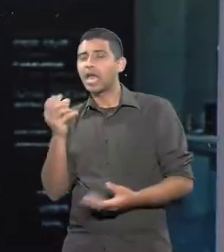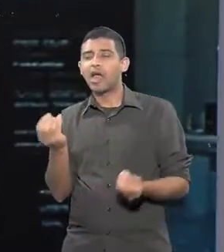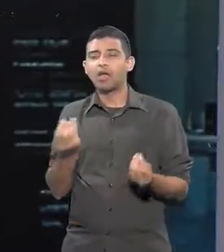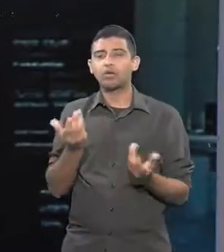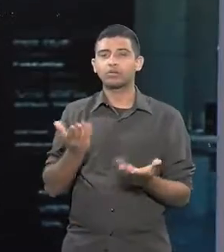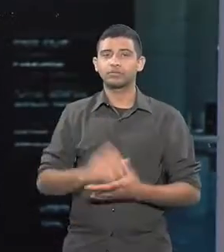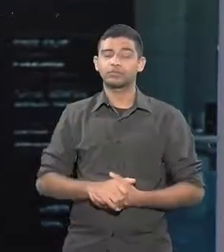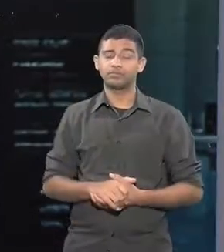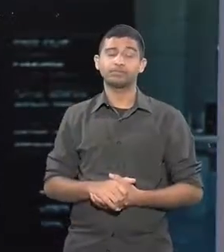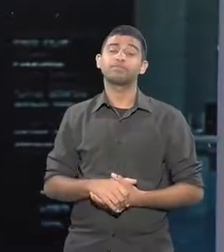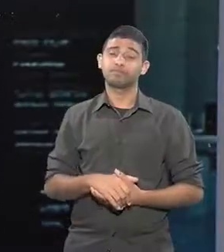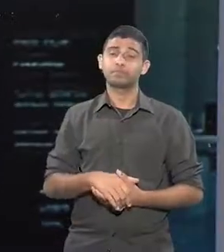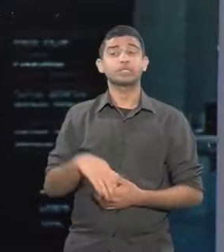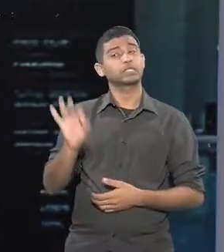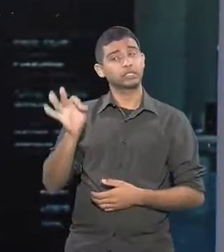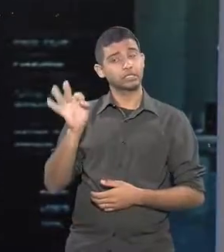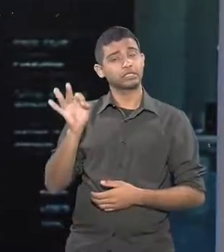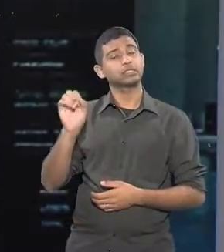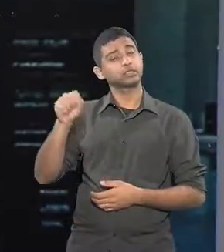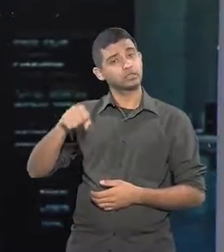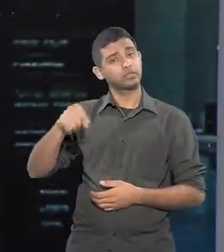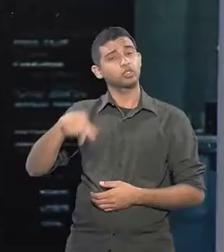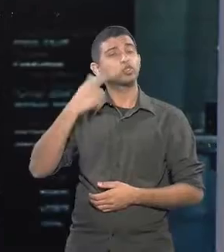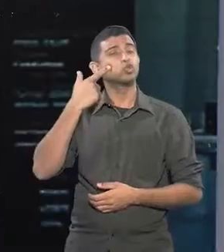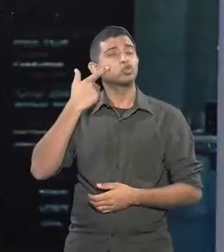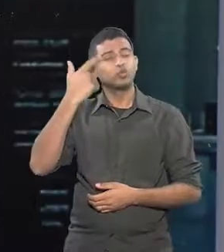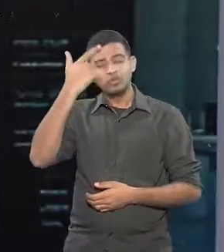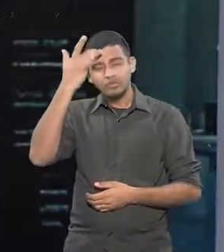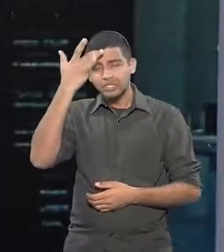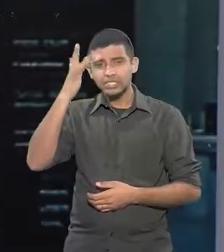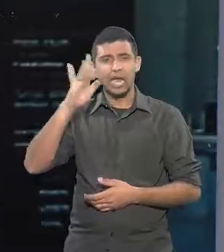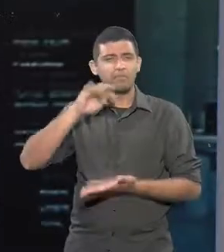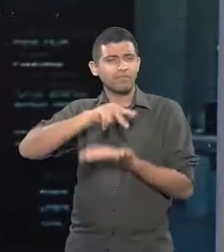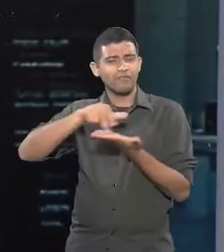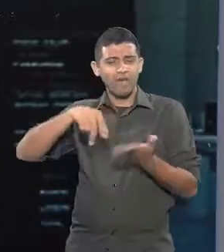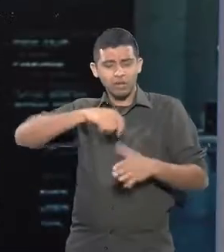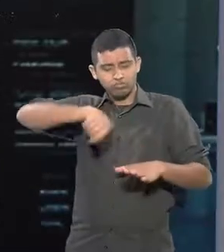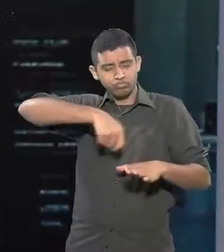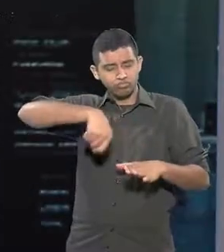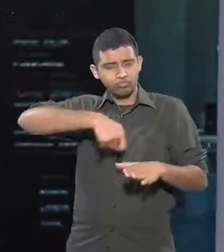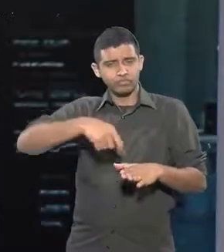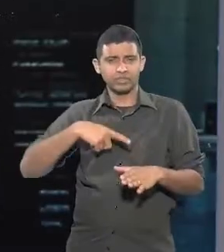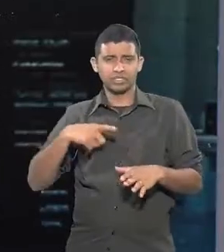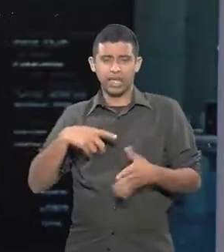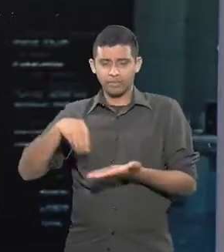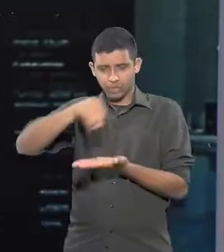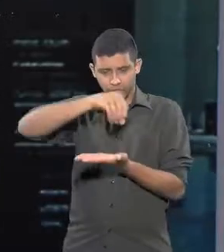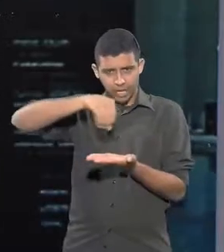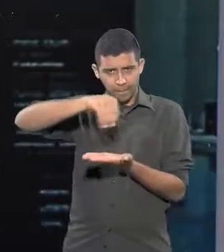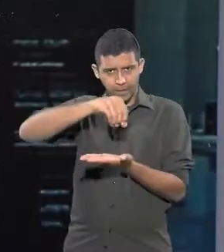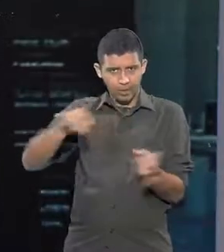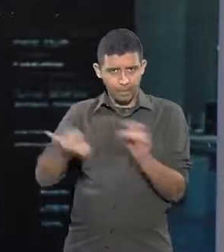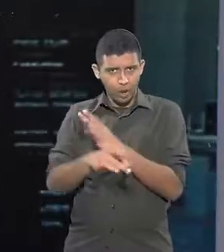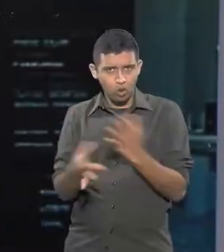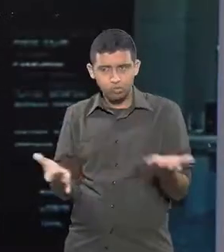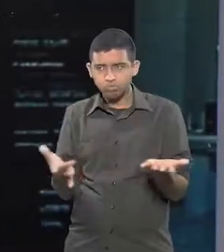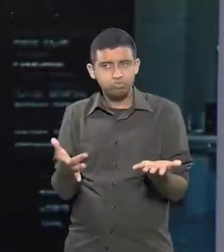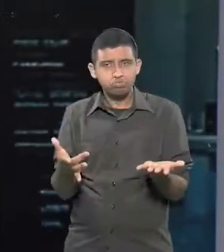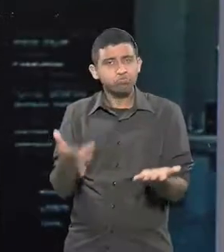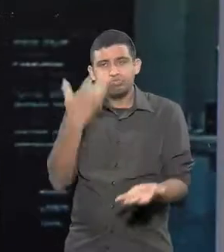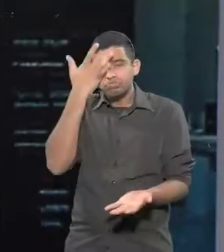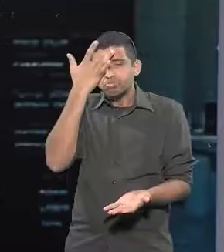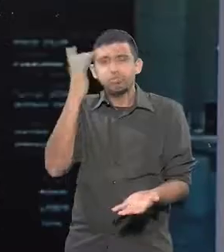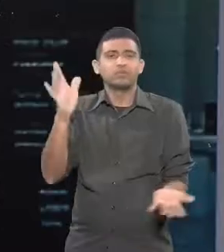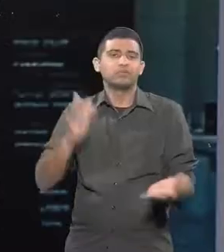sal. botaram. Exatamente, os ingredientes que foram usados, se teve algum tempero pronto, você não tem acesso